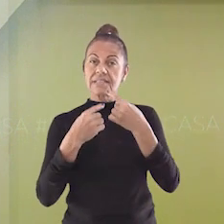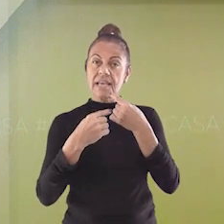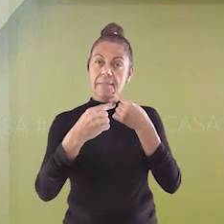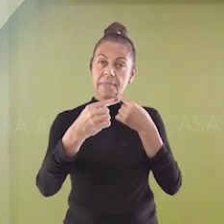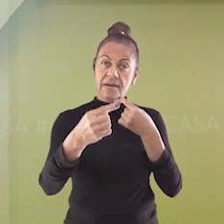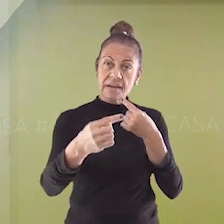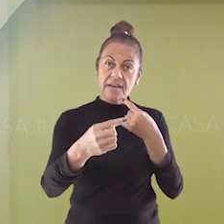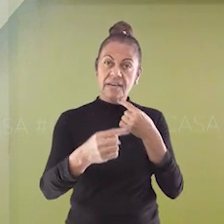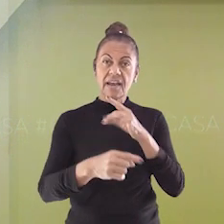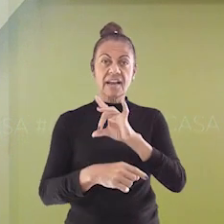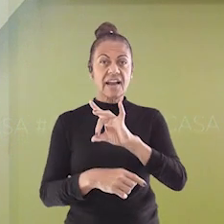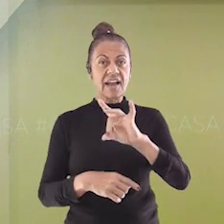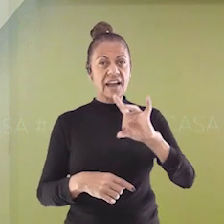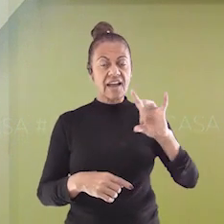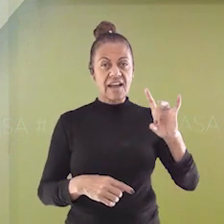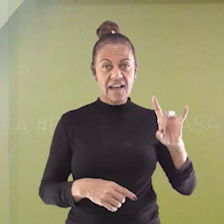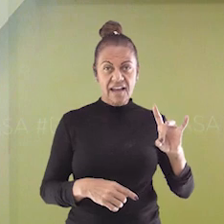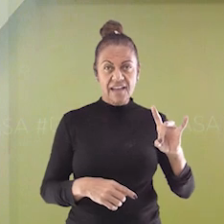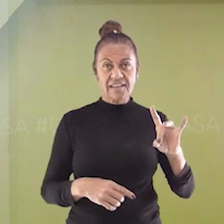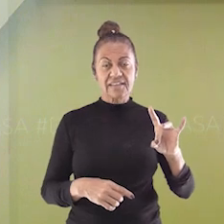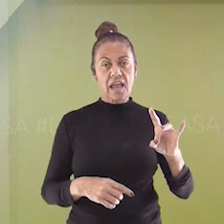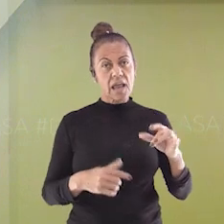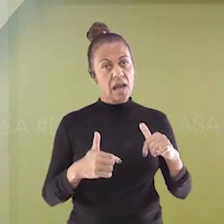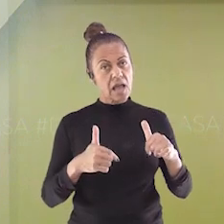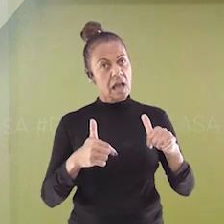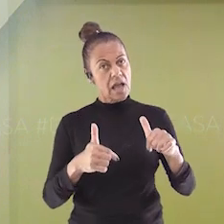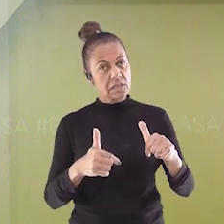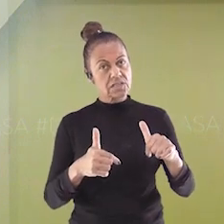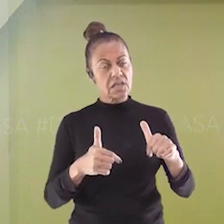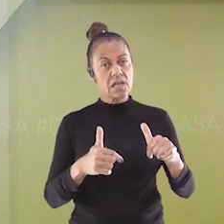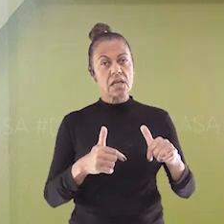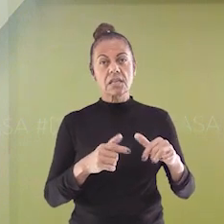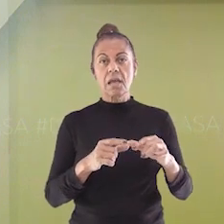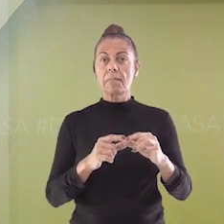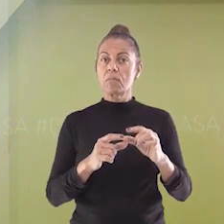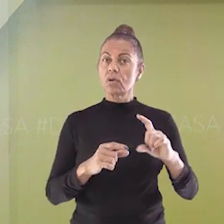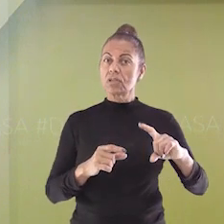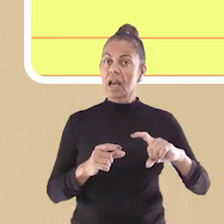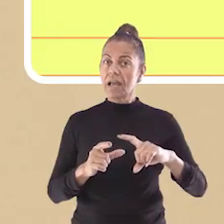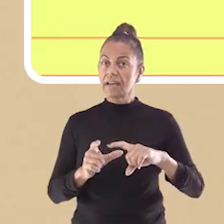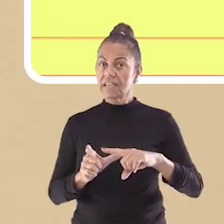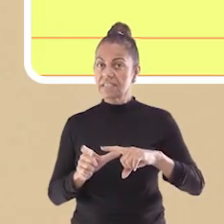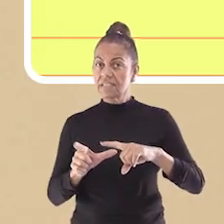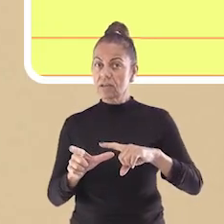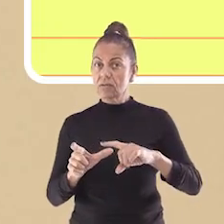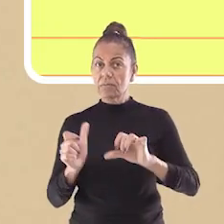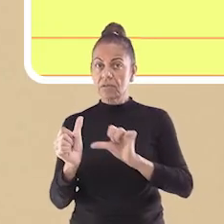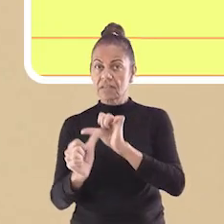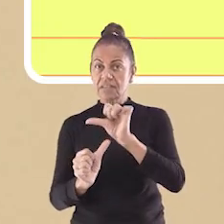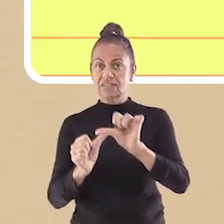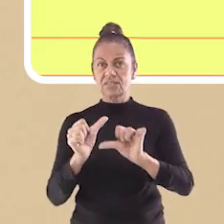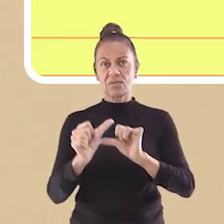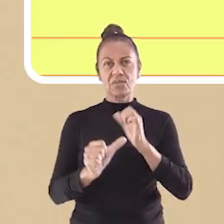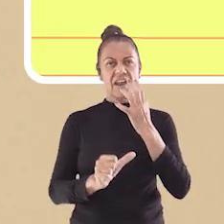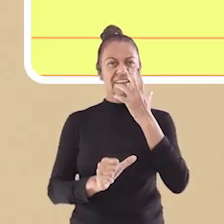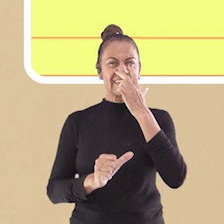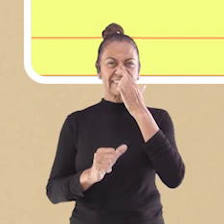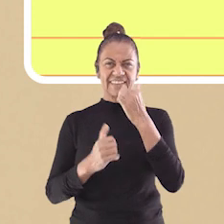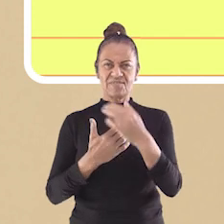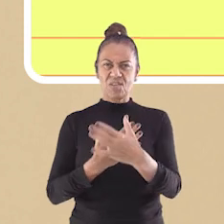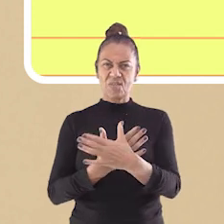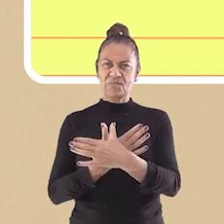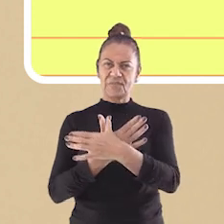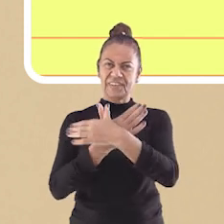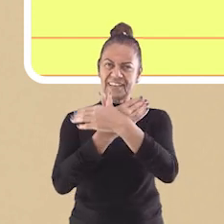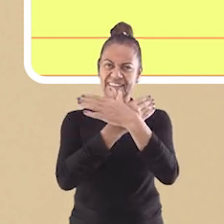alguma coisa, até que cresceu e se transformou em uma linda borboleta. O que nós aprendemos é